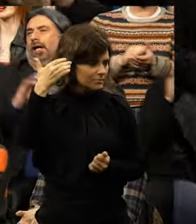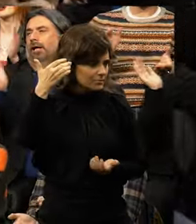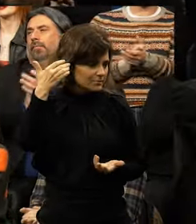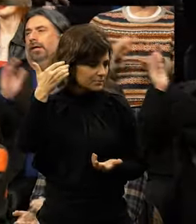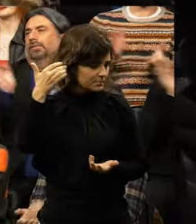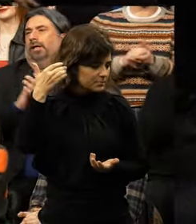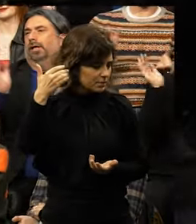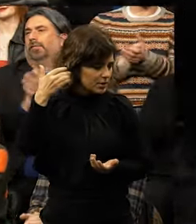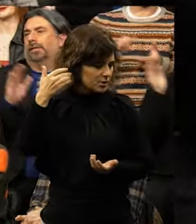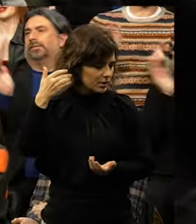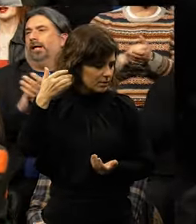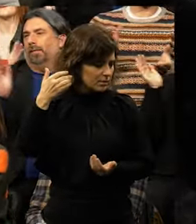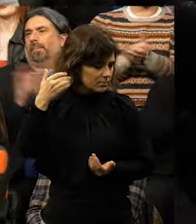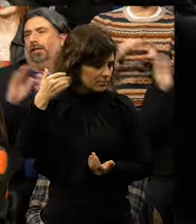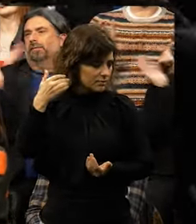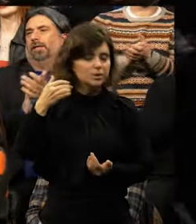palá